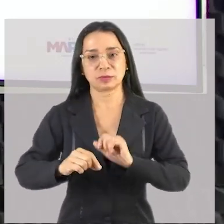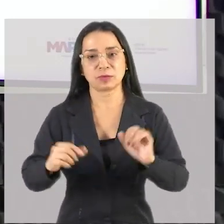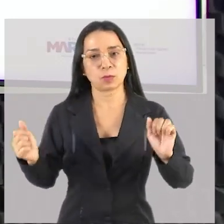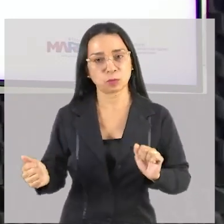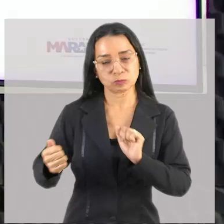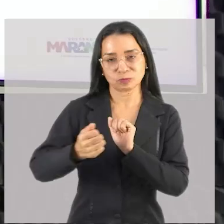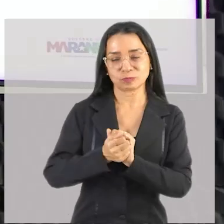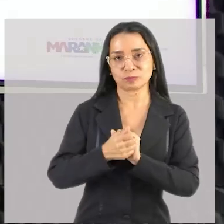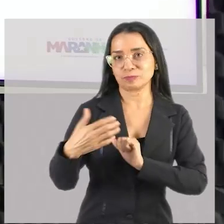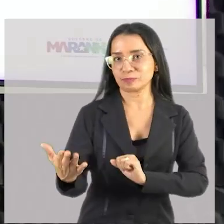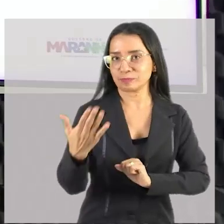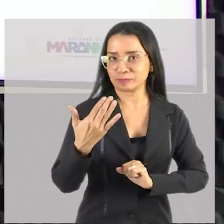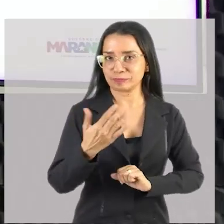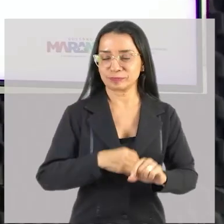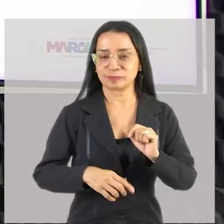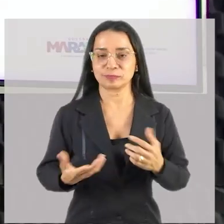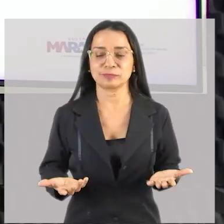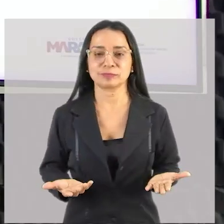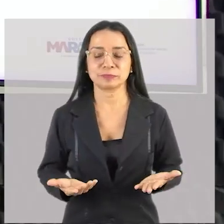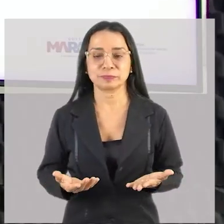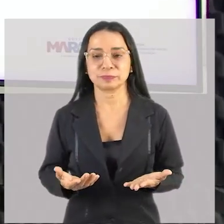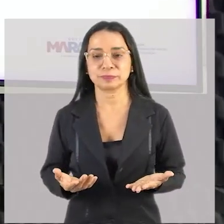caminhada. Pessoal,